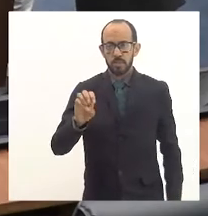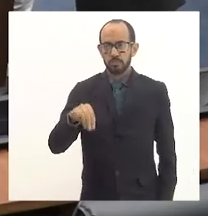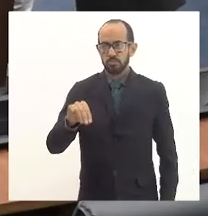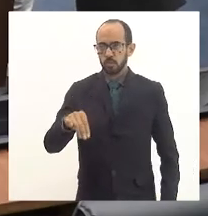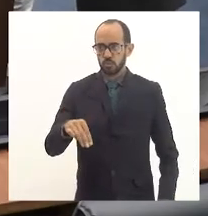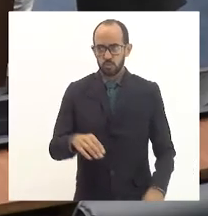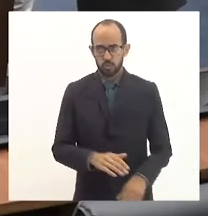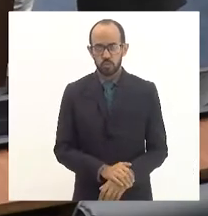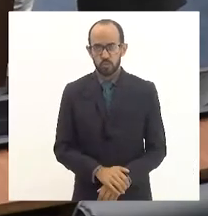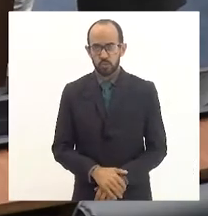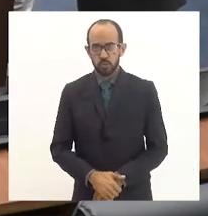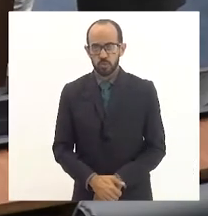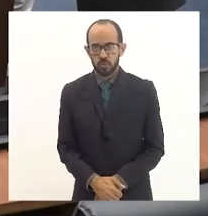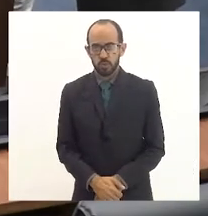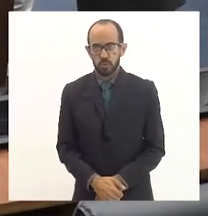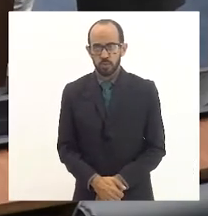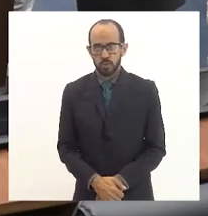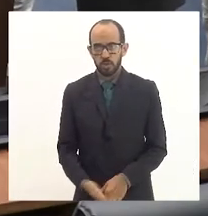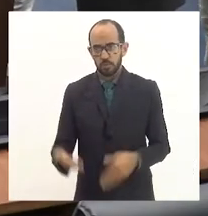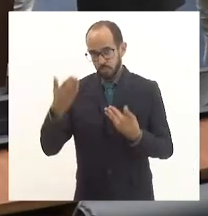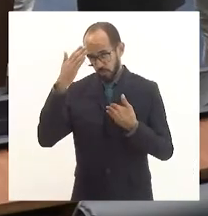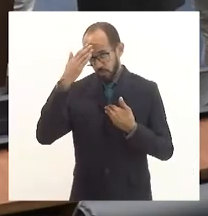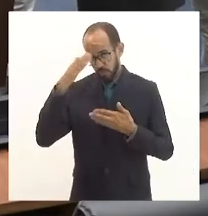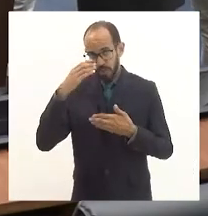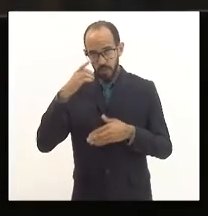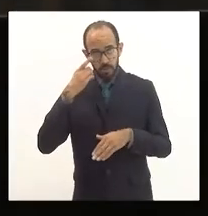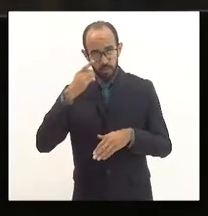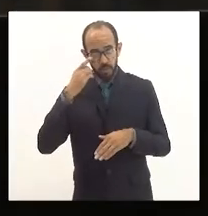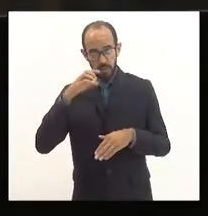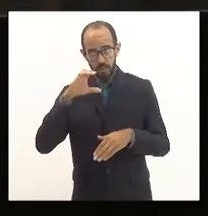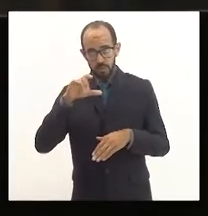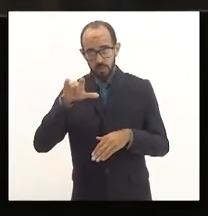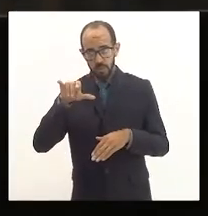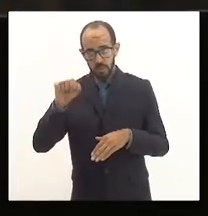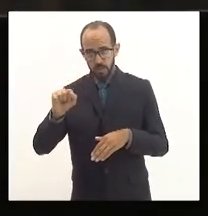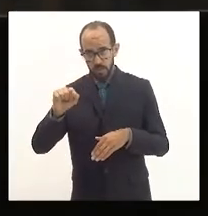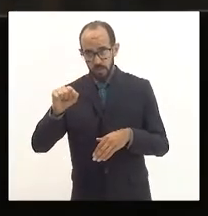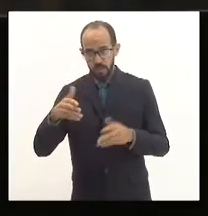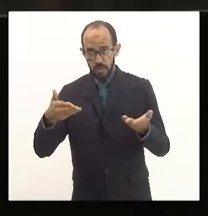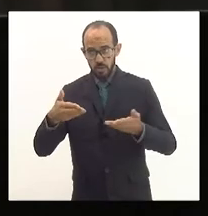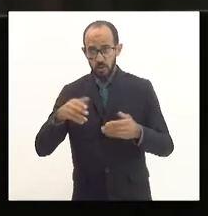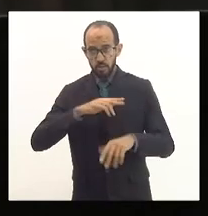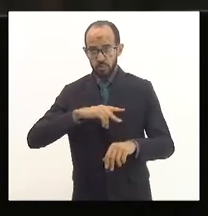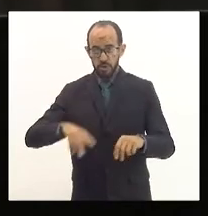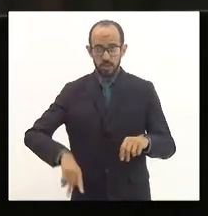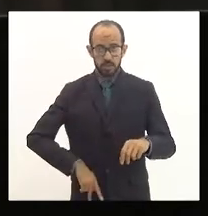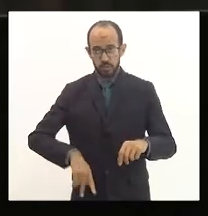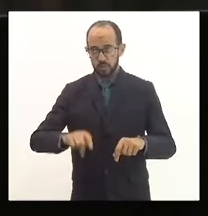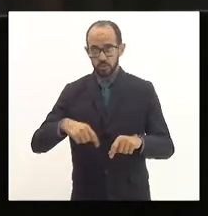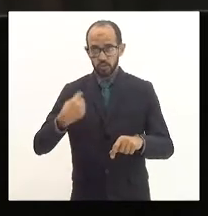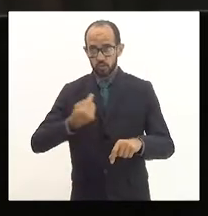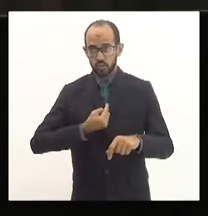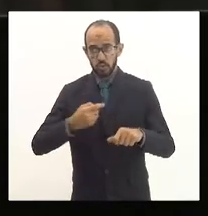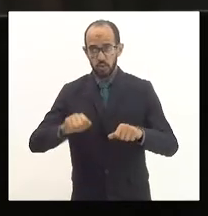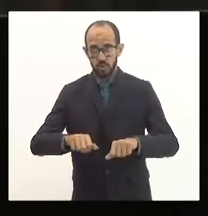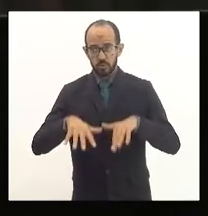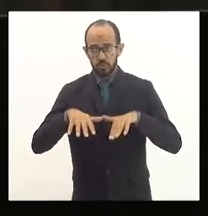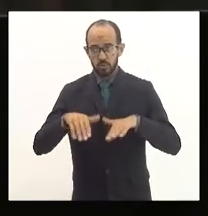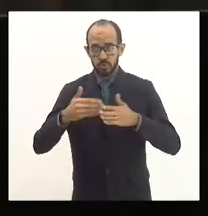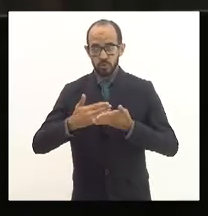regimentais obrigado a deputada Célia Jordão que ora Preside o nosso expediente